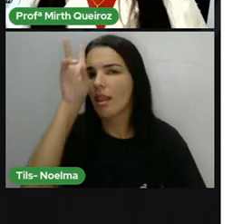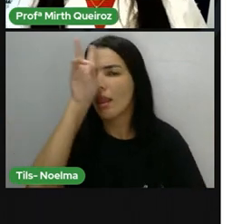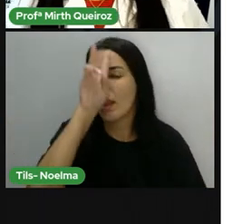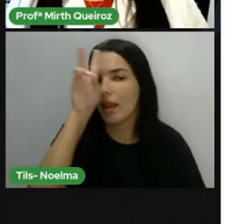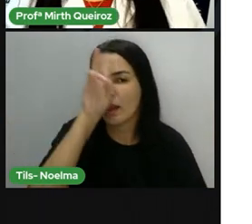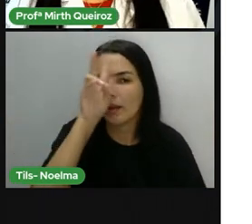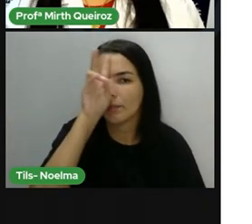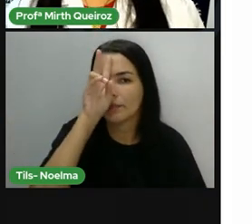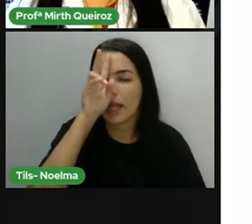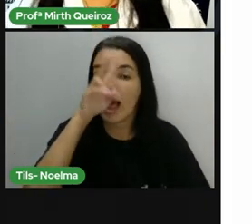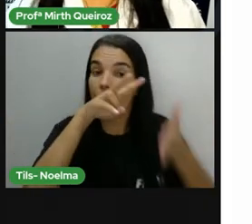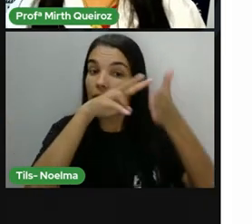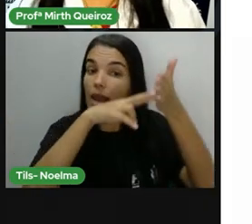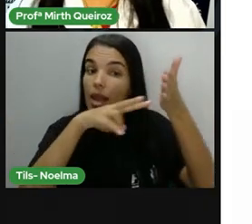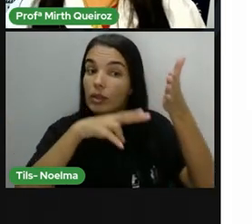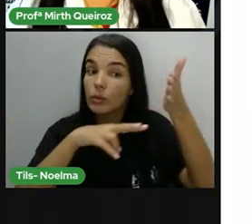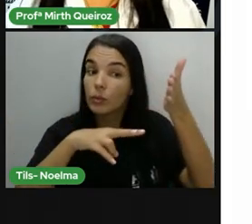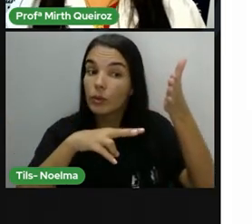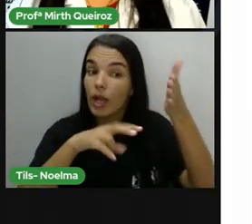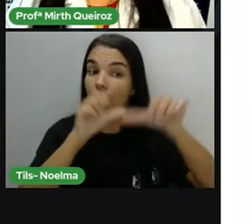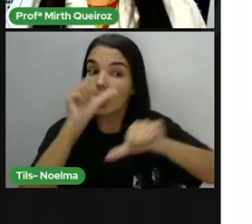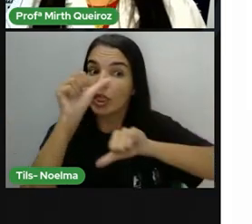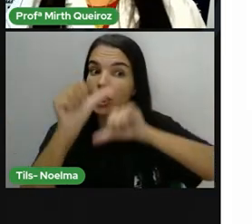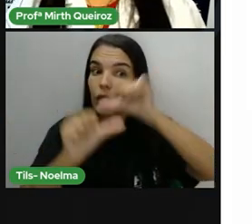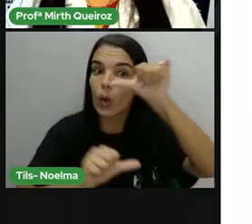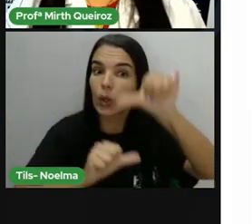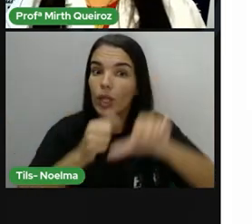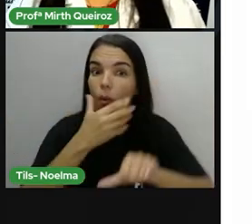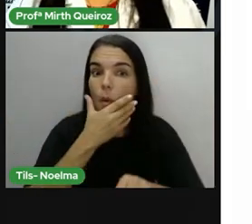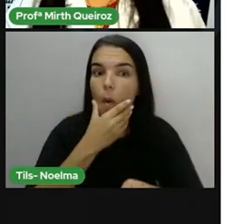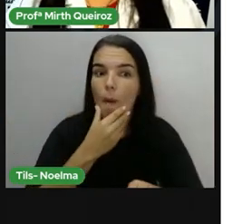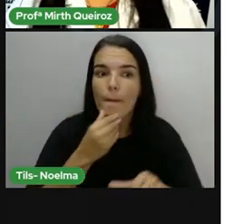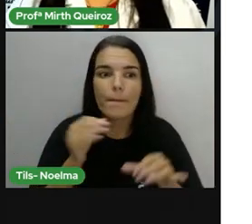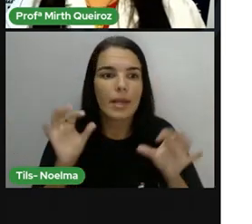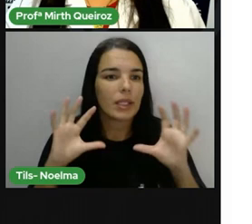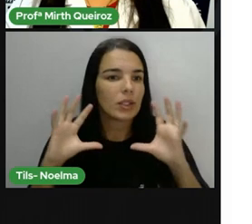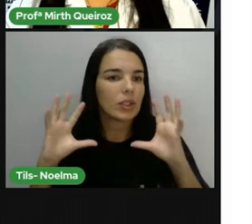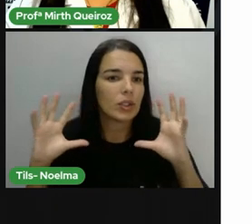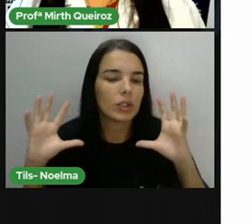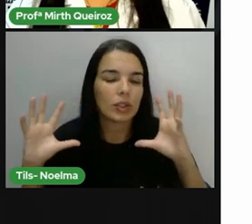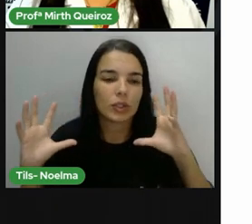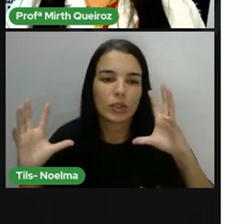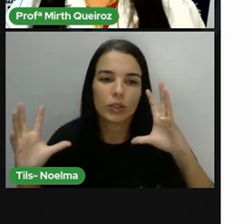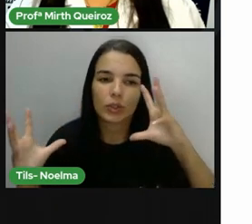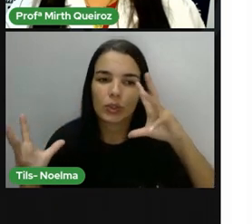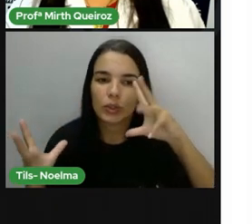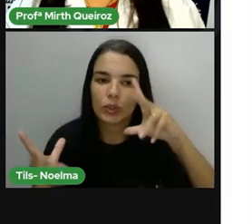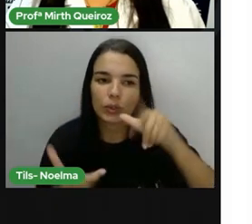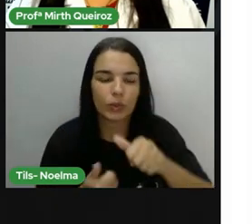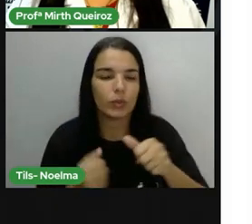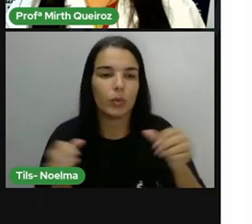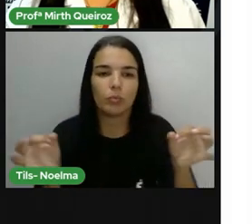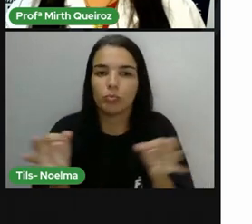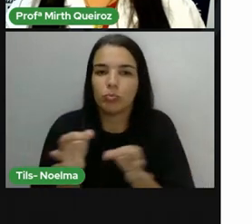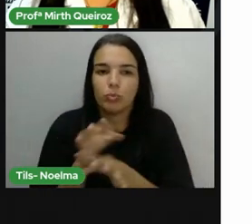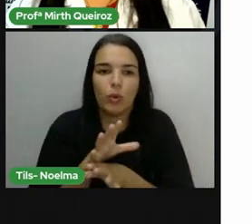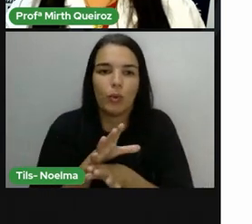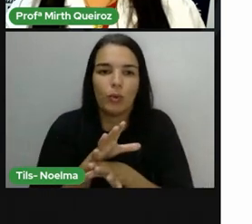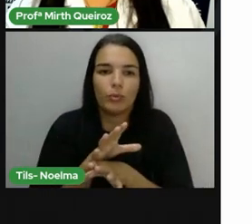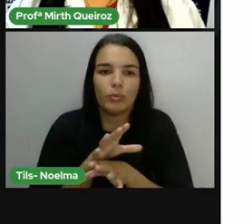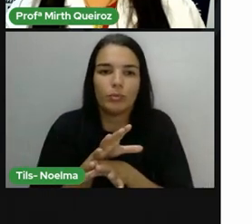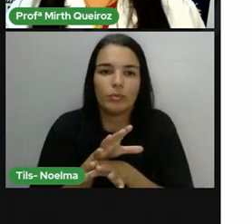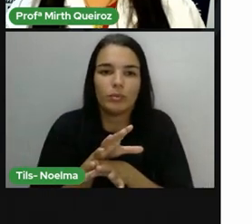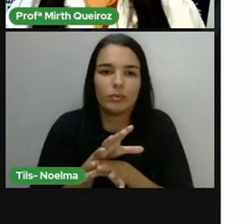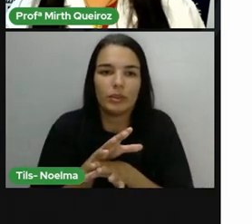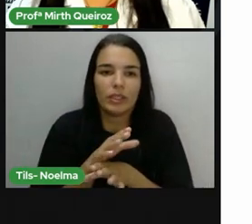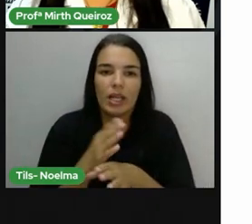Lembre-se, a leitura torna o homem completo. A conversação torna o